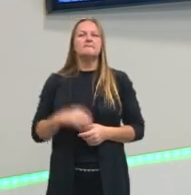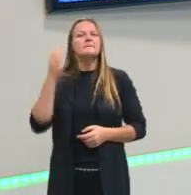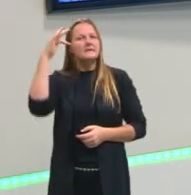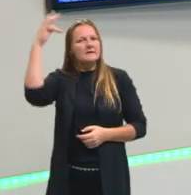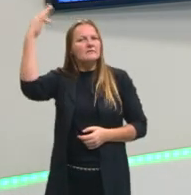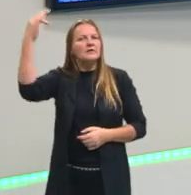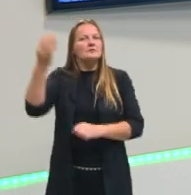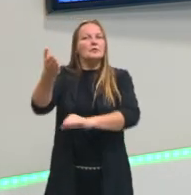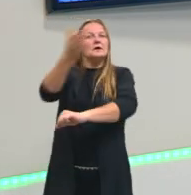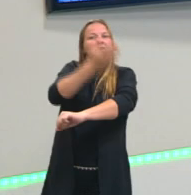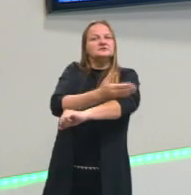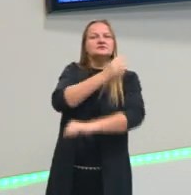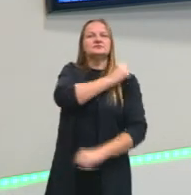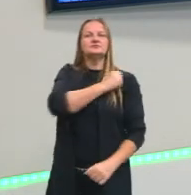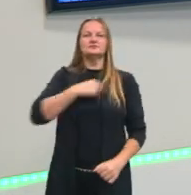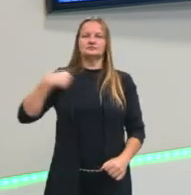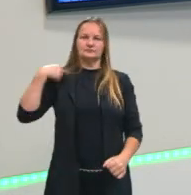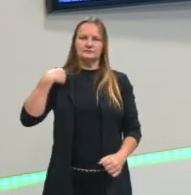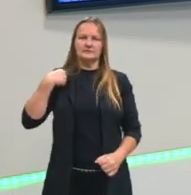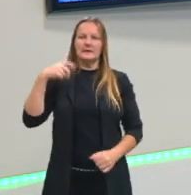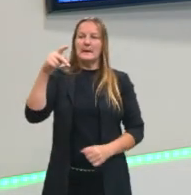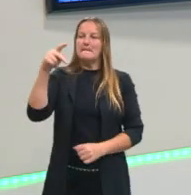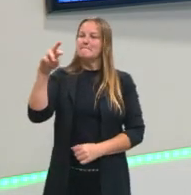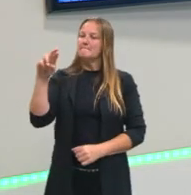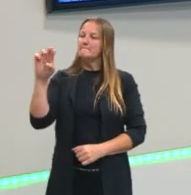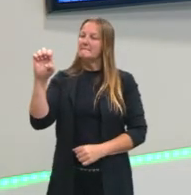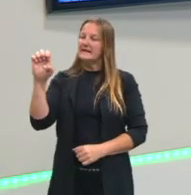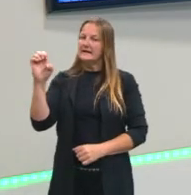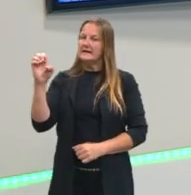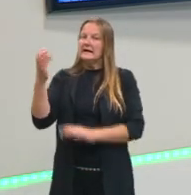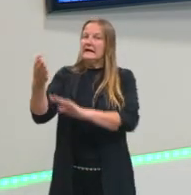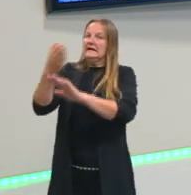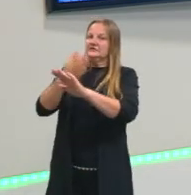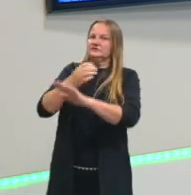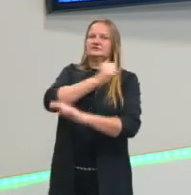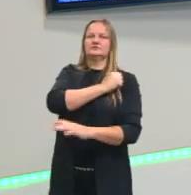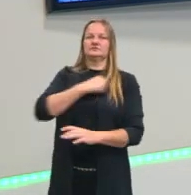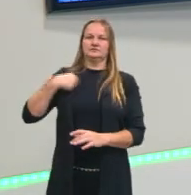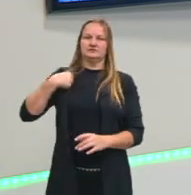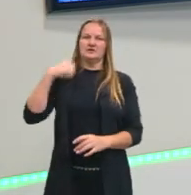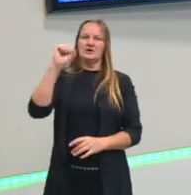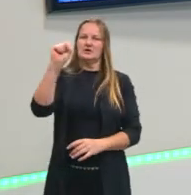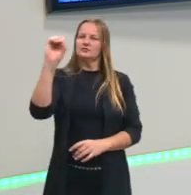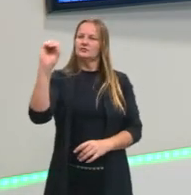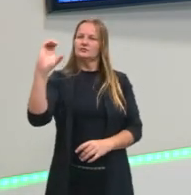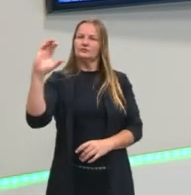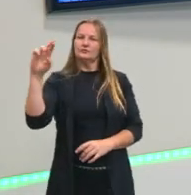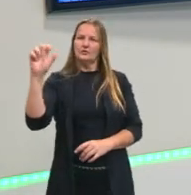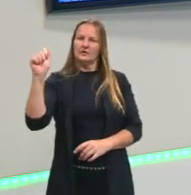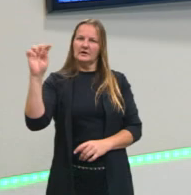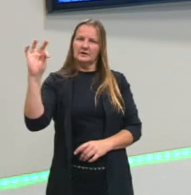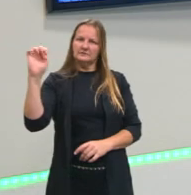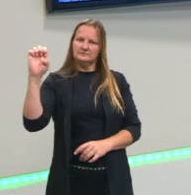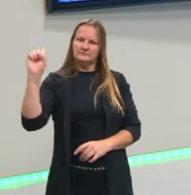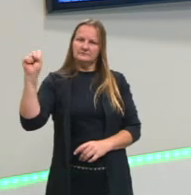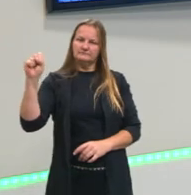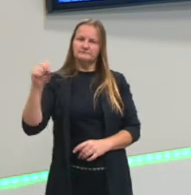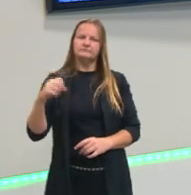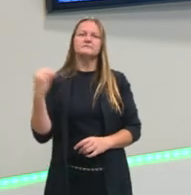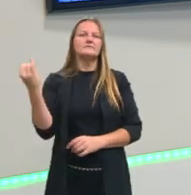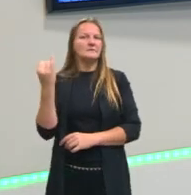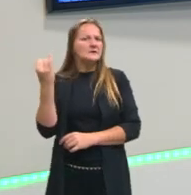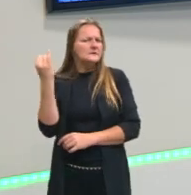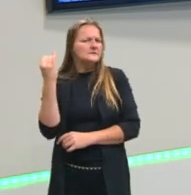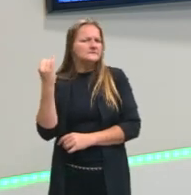os filósofos pré-socráticos para antes de Sócrates na e eles estão se preocupam com esse a fé